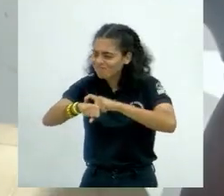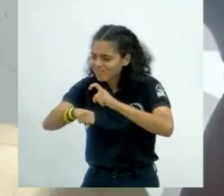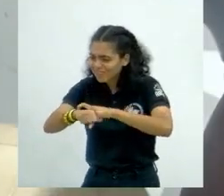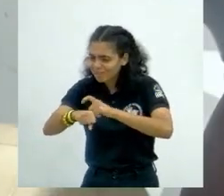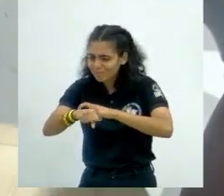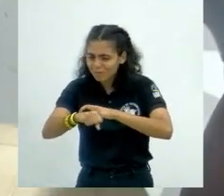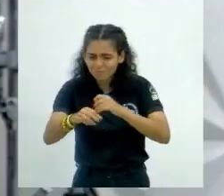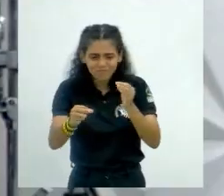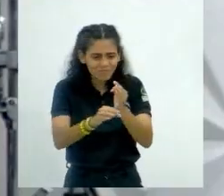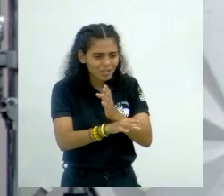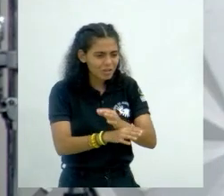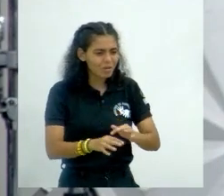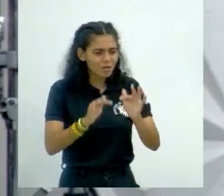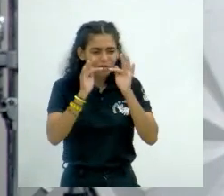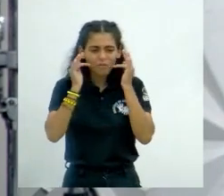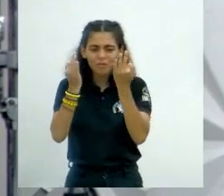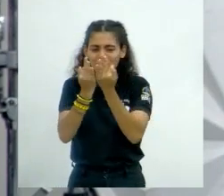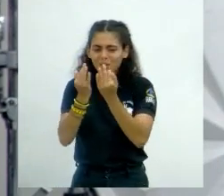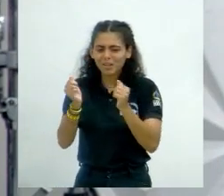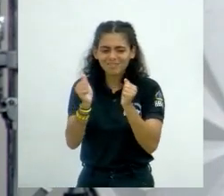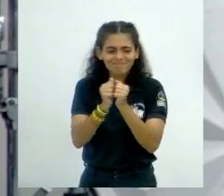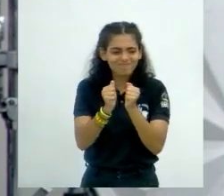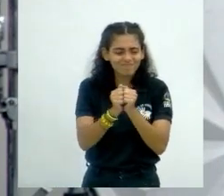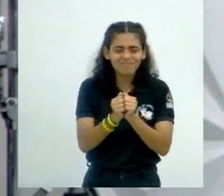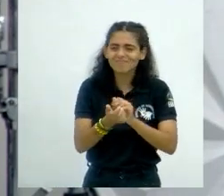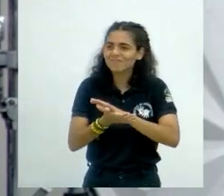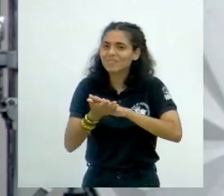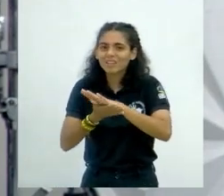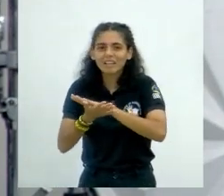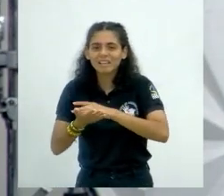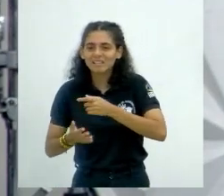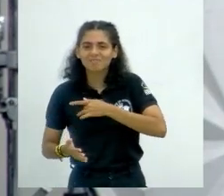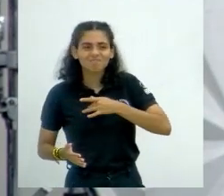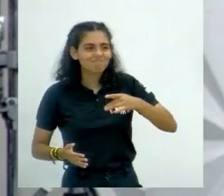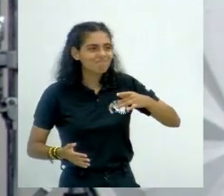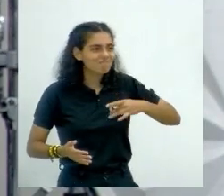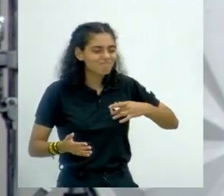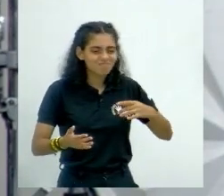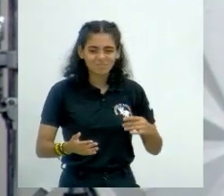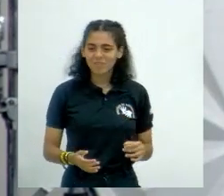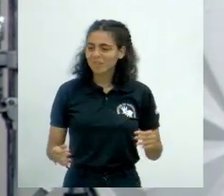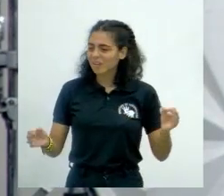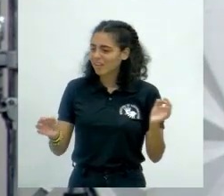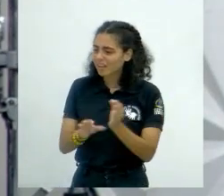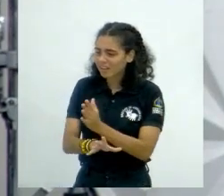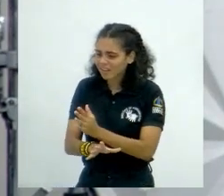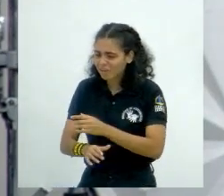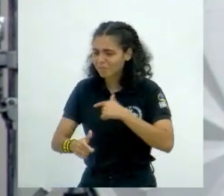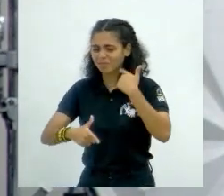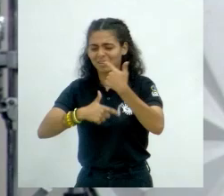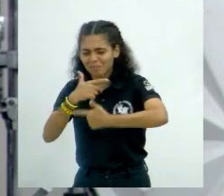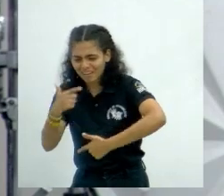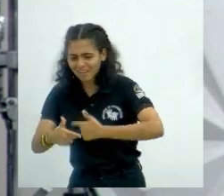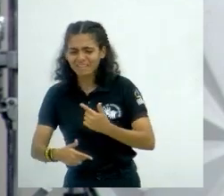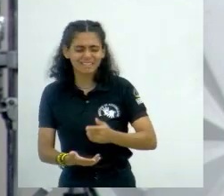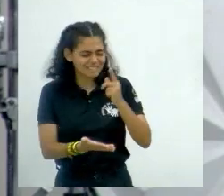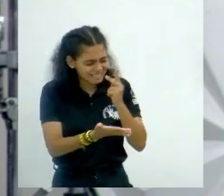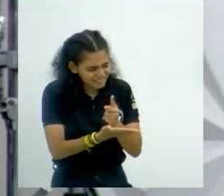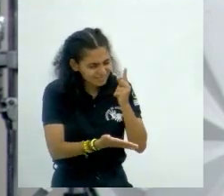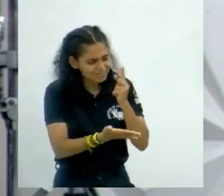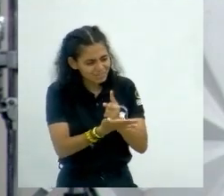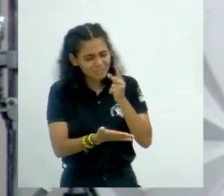minha família? O que é que adiantou perder a minha saúde para trabalhar tanto e conquistar tanto e não